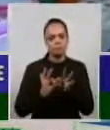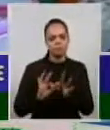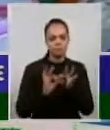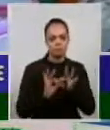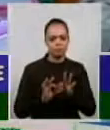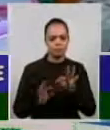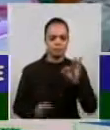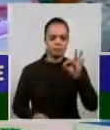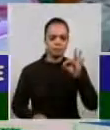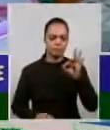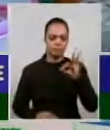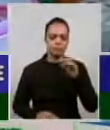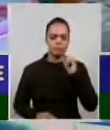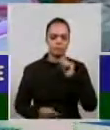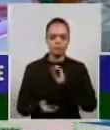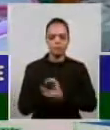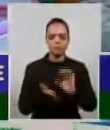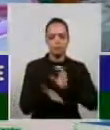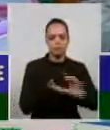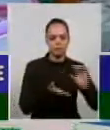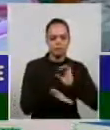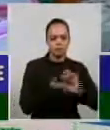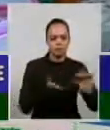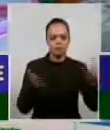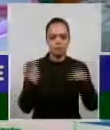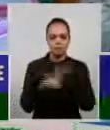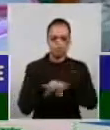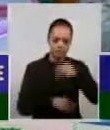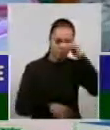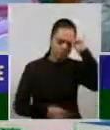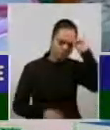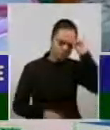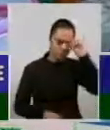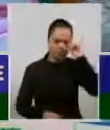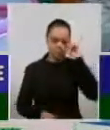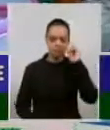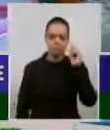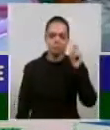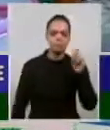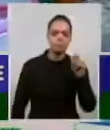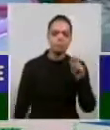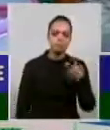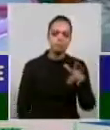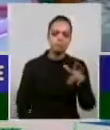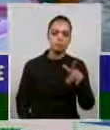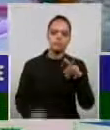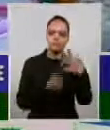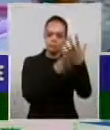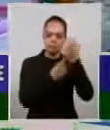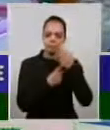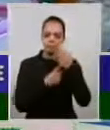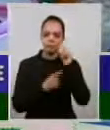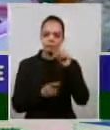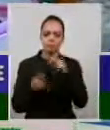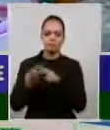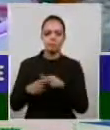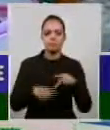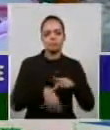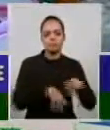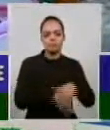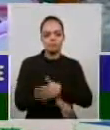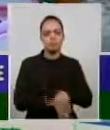parceria e investimentos em propriedades rurais para proteção